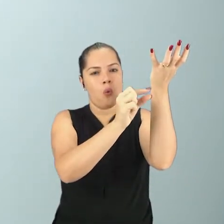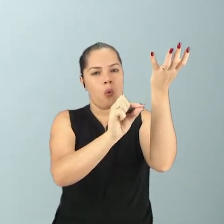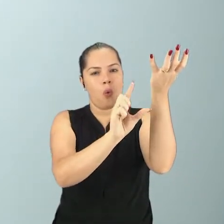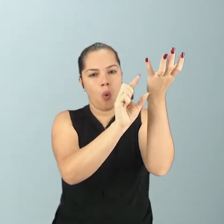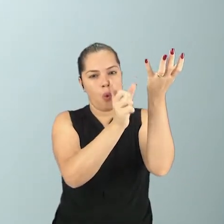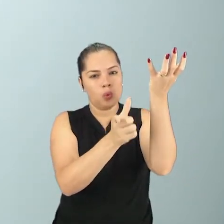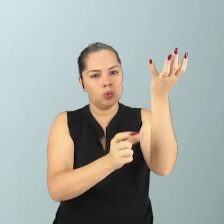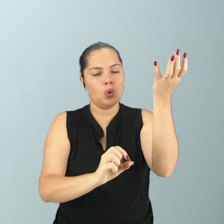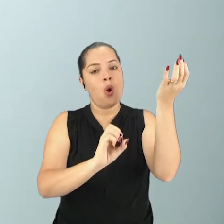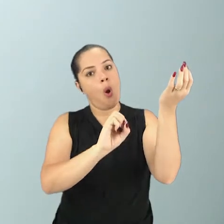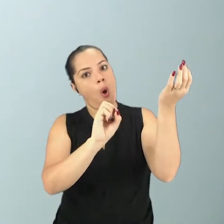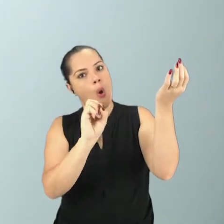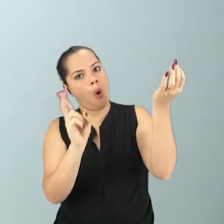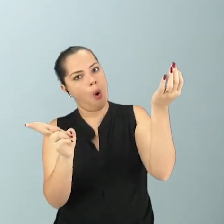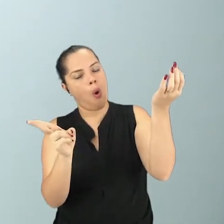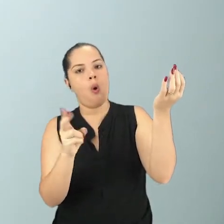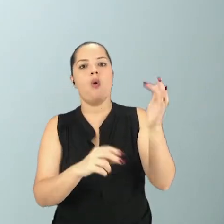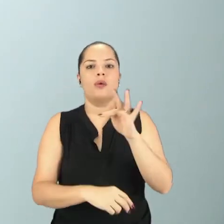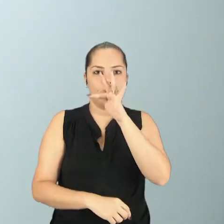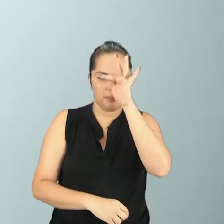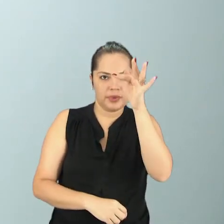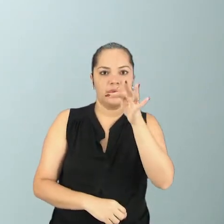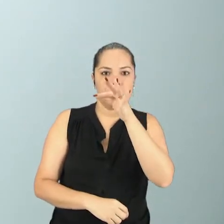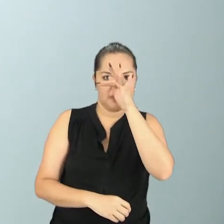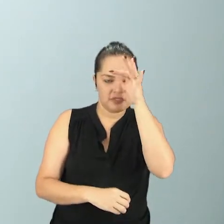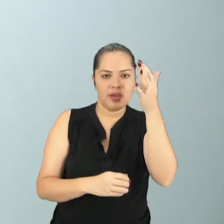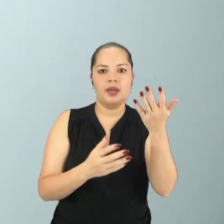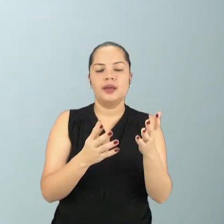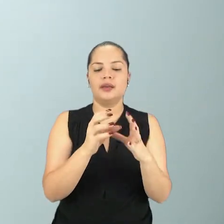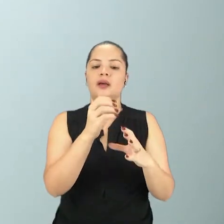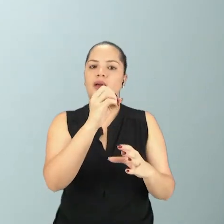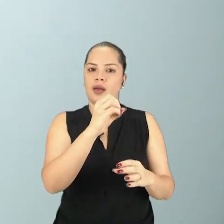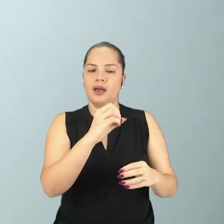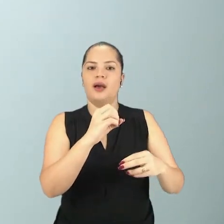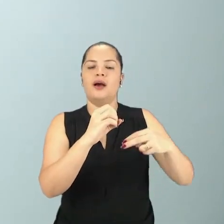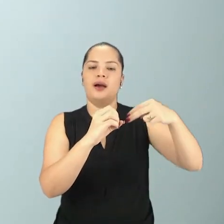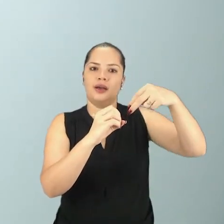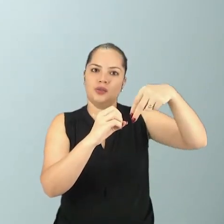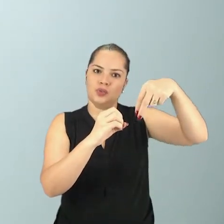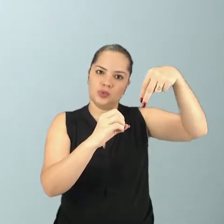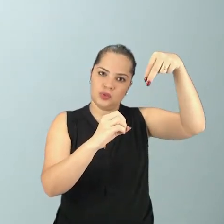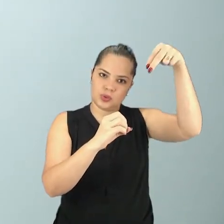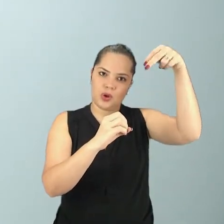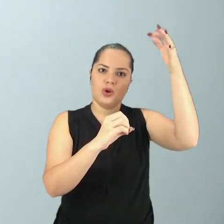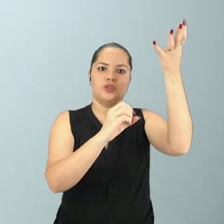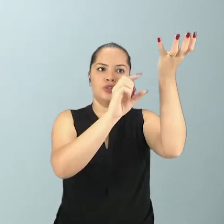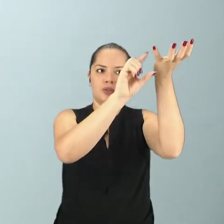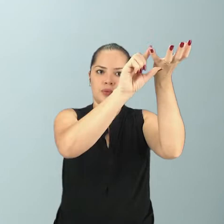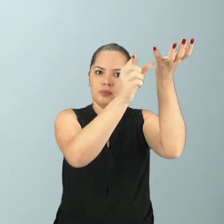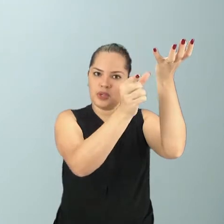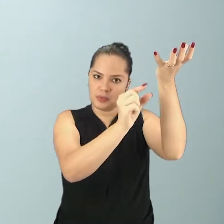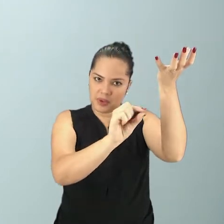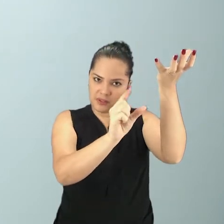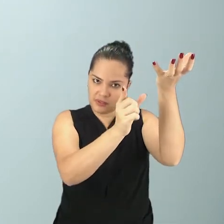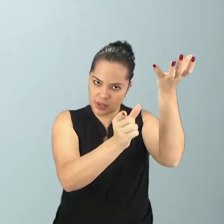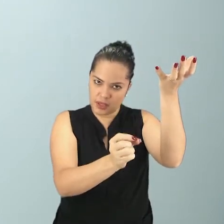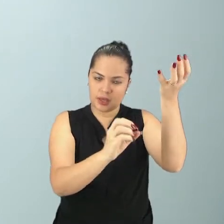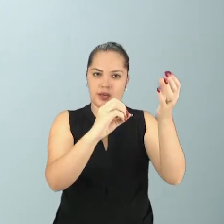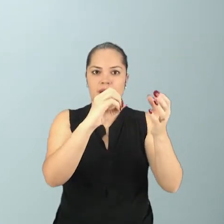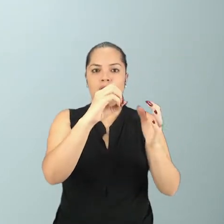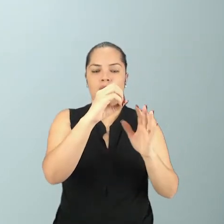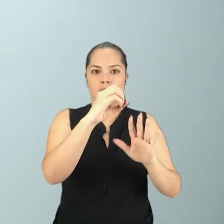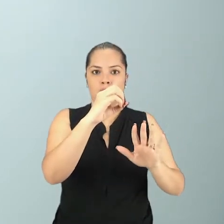começar o outono, no sul começa a primavera, tá? E essas duas estações começam no equinócio, o momento em que a